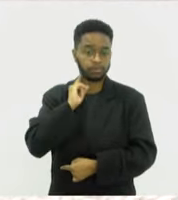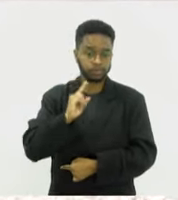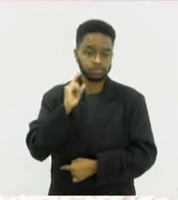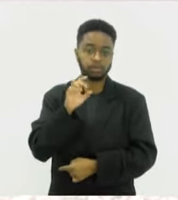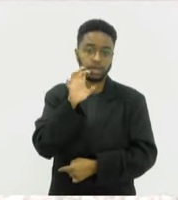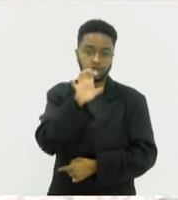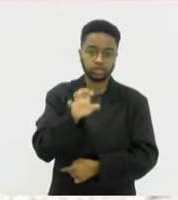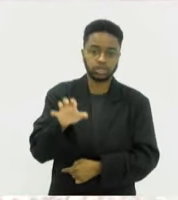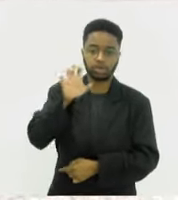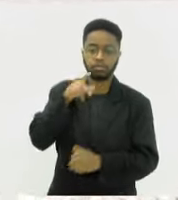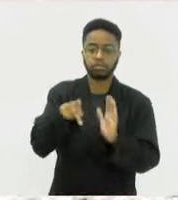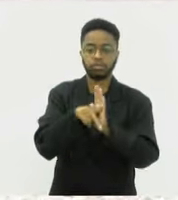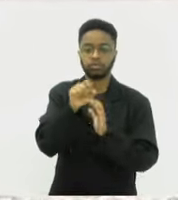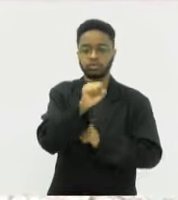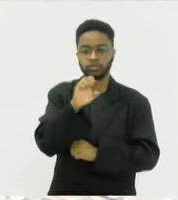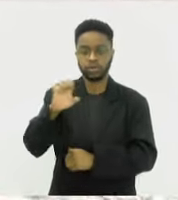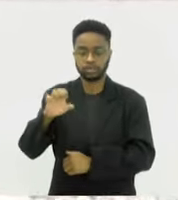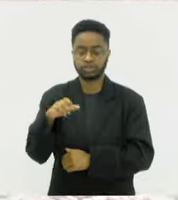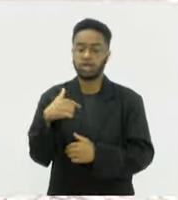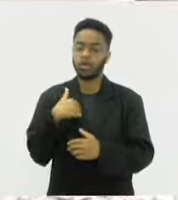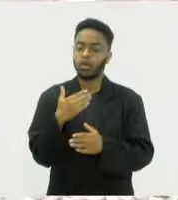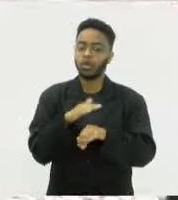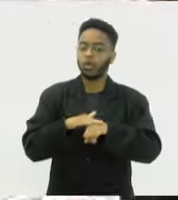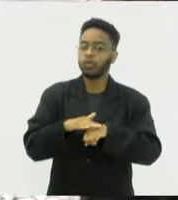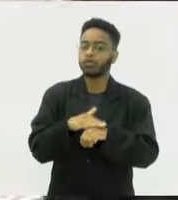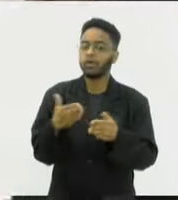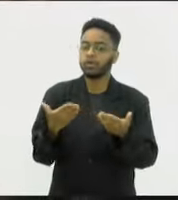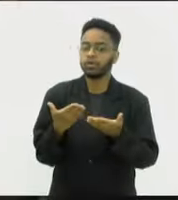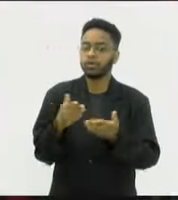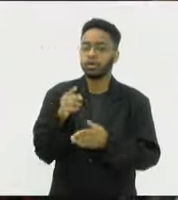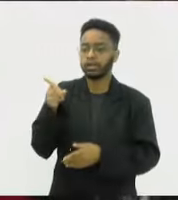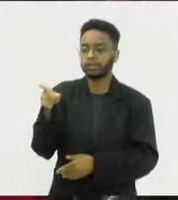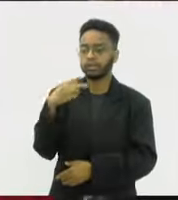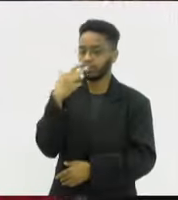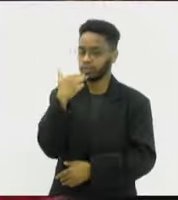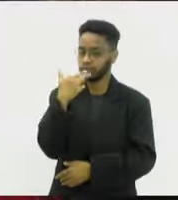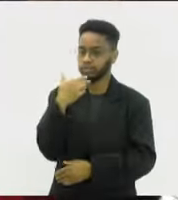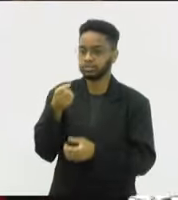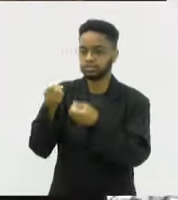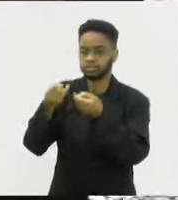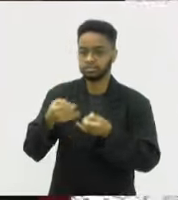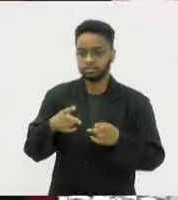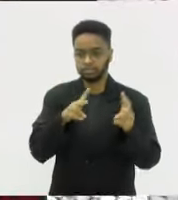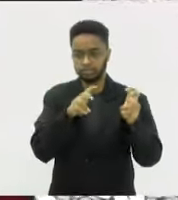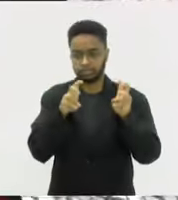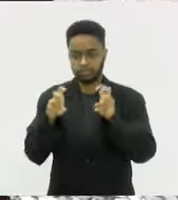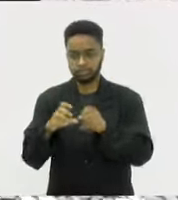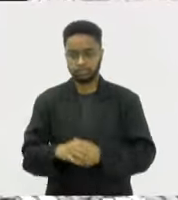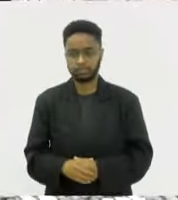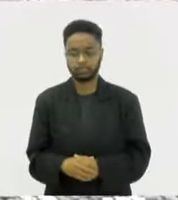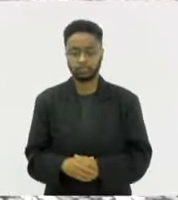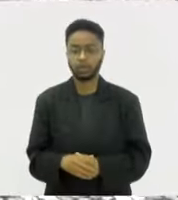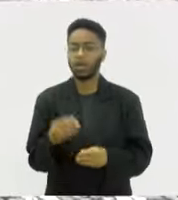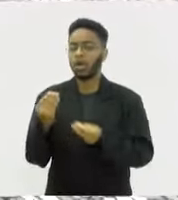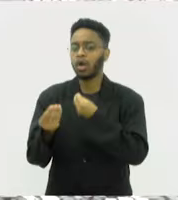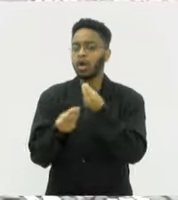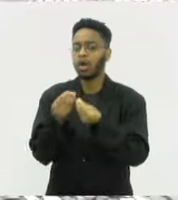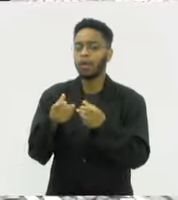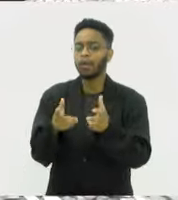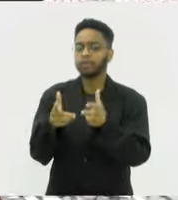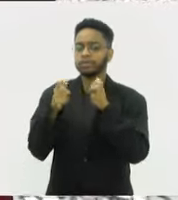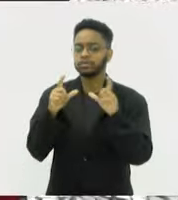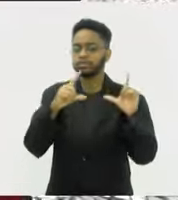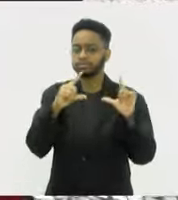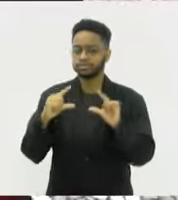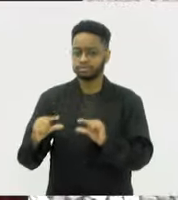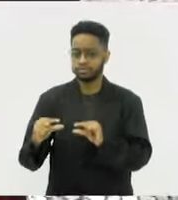manhã com a Fabiana Oliveira, que é nutricionista da Rede Hospital Casa, que vai falar um pouquinho para a gente sobre esse assunto. Fabiana, como você vê essa redução no número de dados?